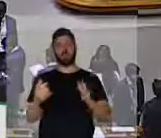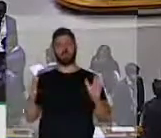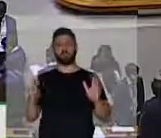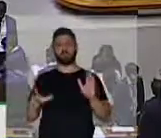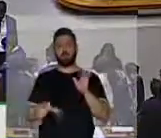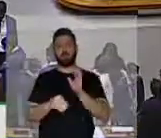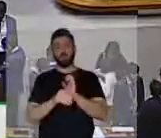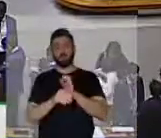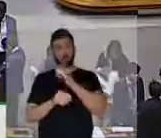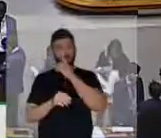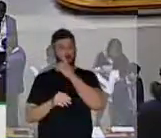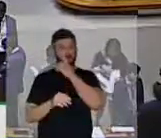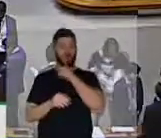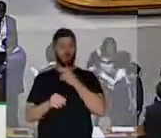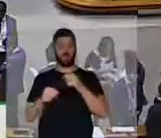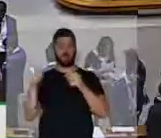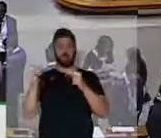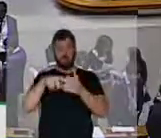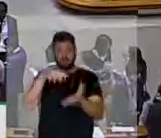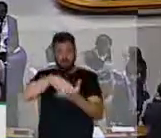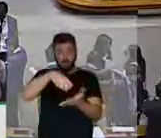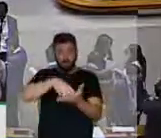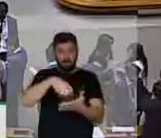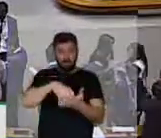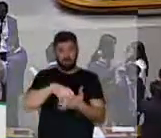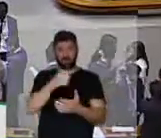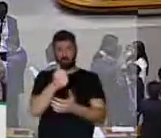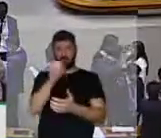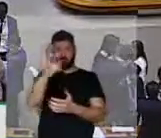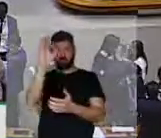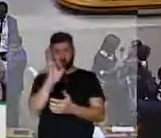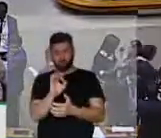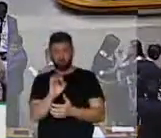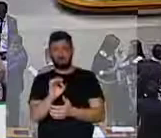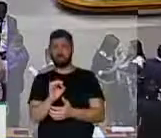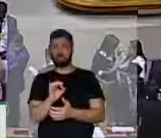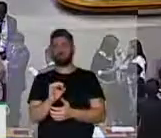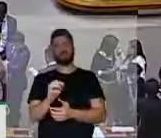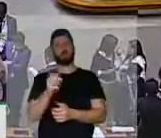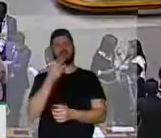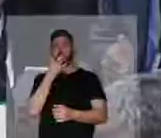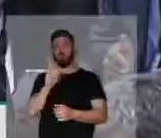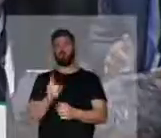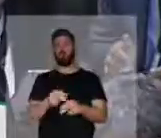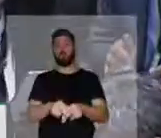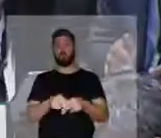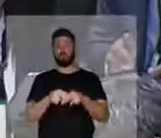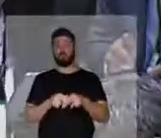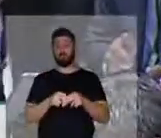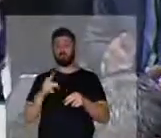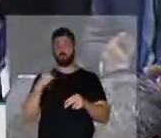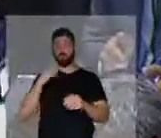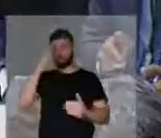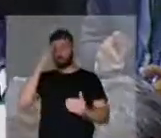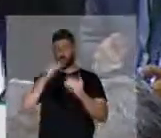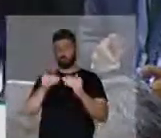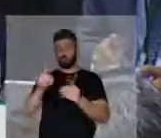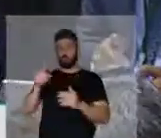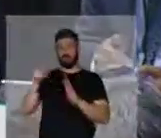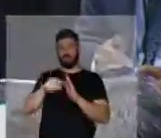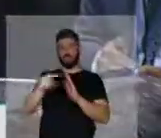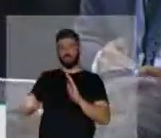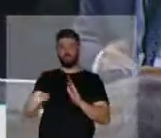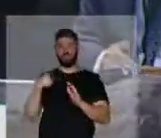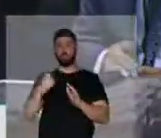a emenda que permite que essa pena seja de 10% não é razoável. Portanto, nós divergimos da